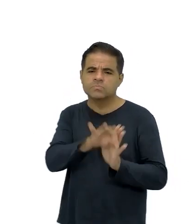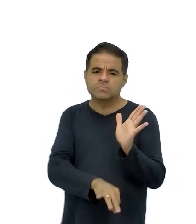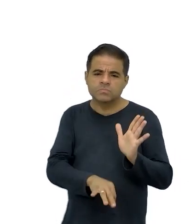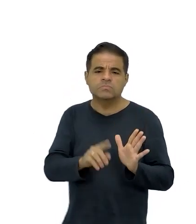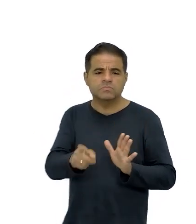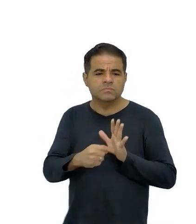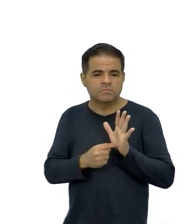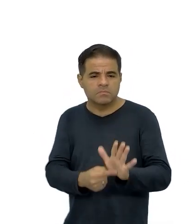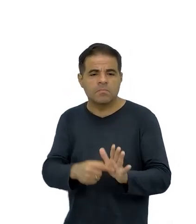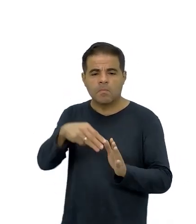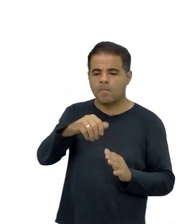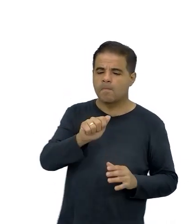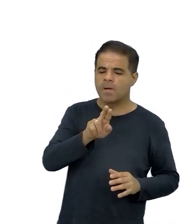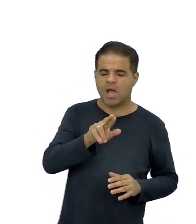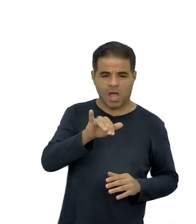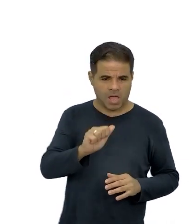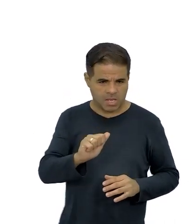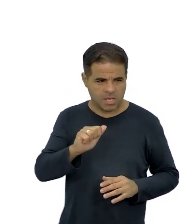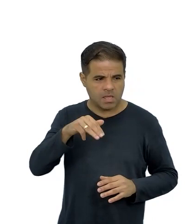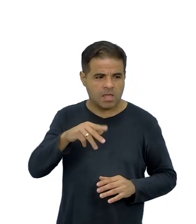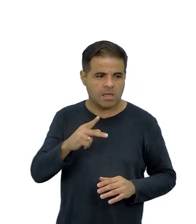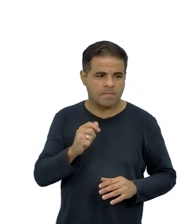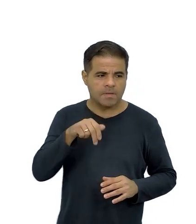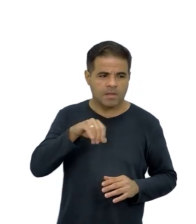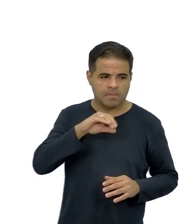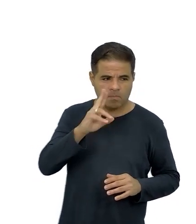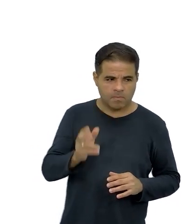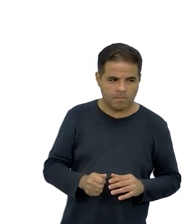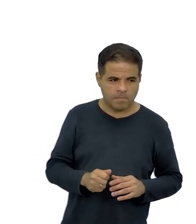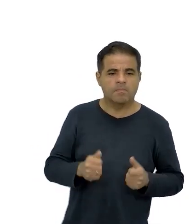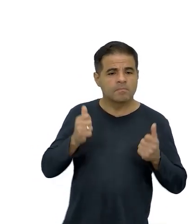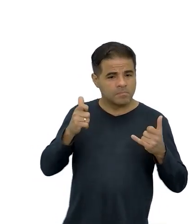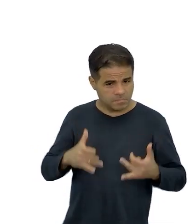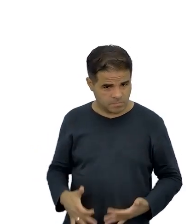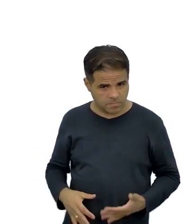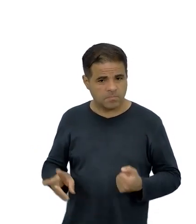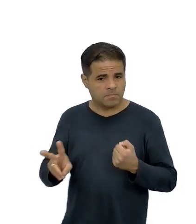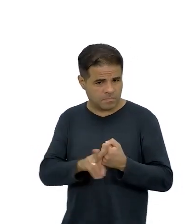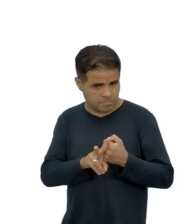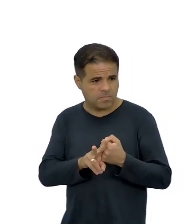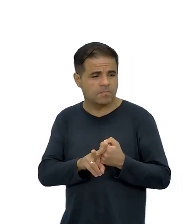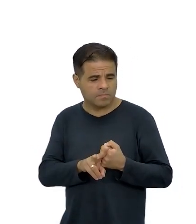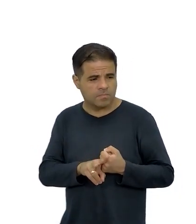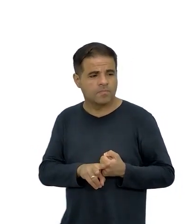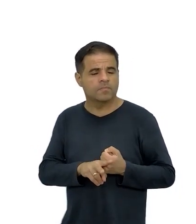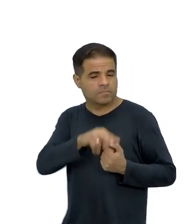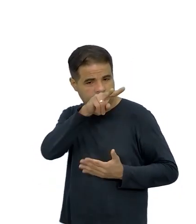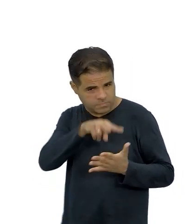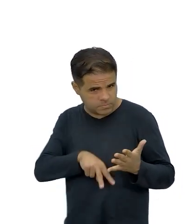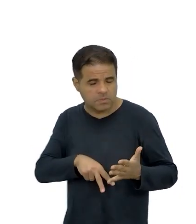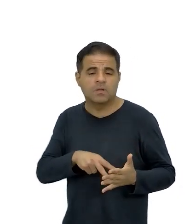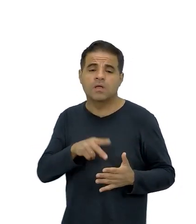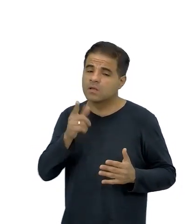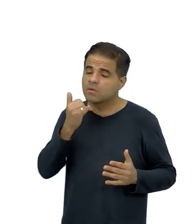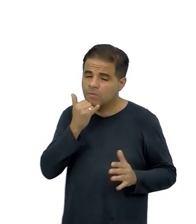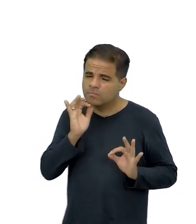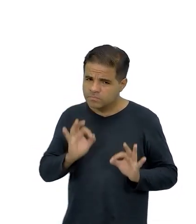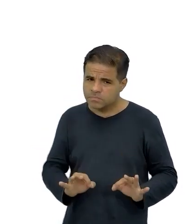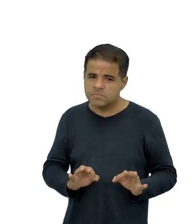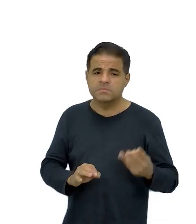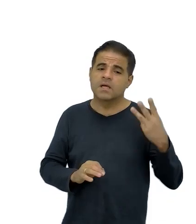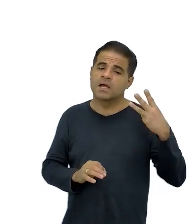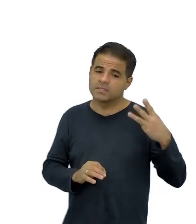Maria Pamonha, atentando aos verbos de fala, né, o ponto, né, gente, da lenda, desculpem.